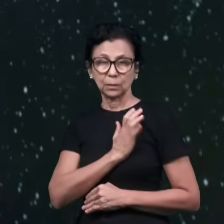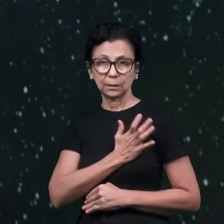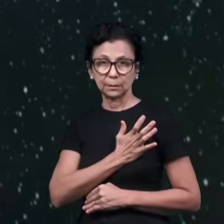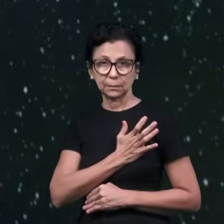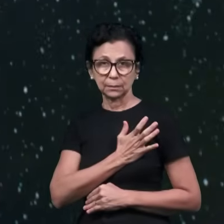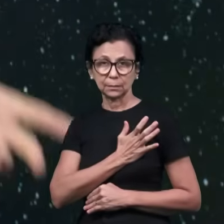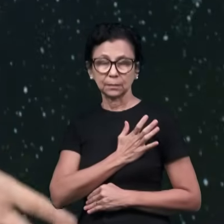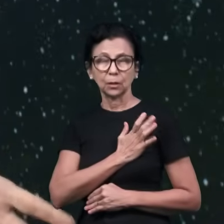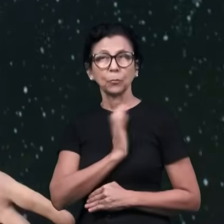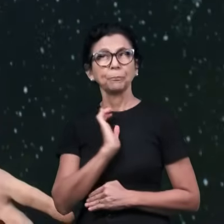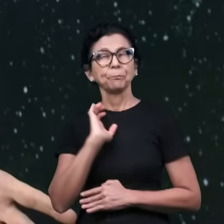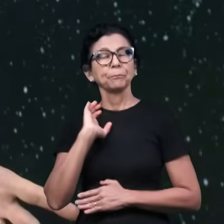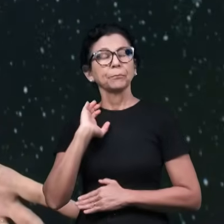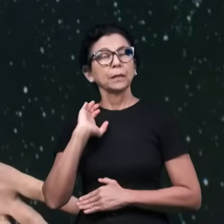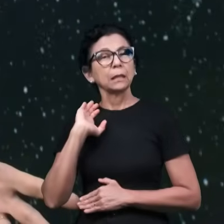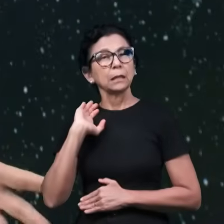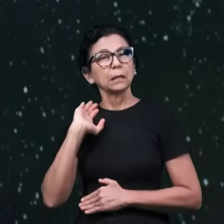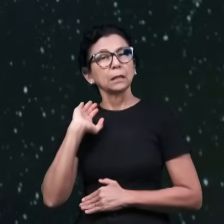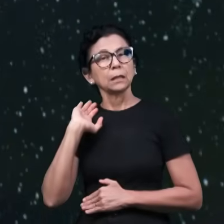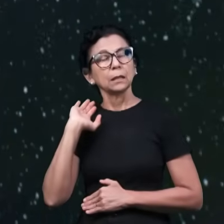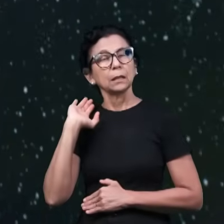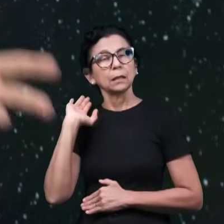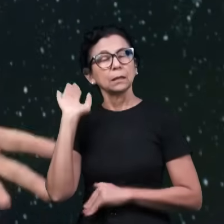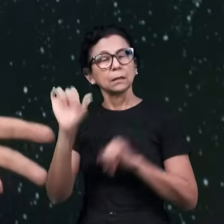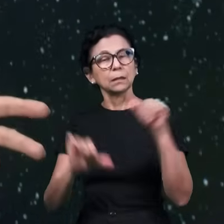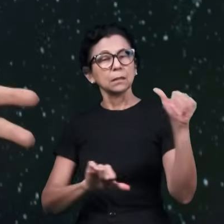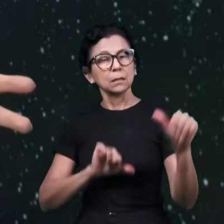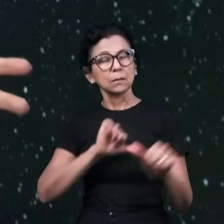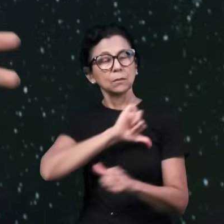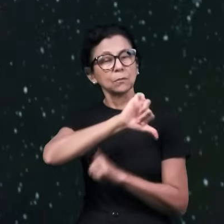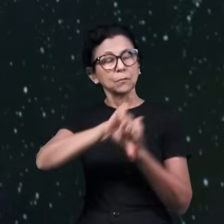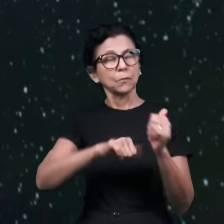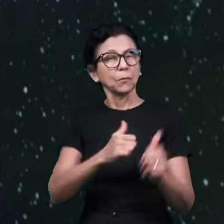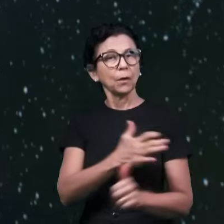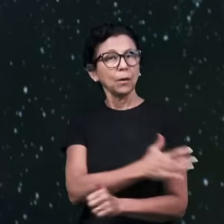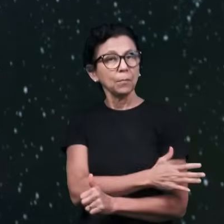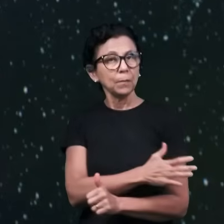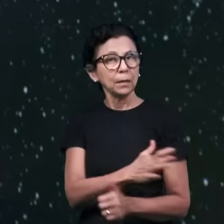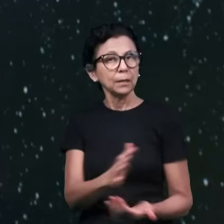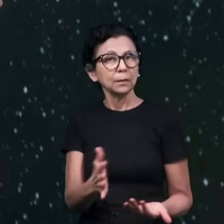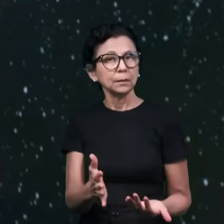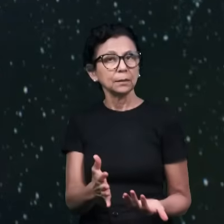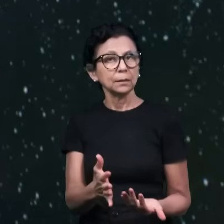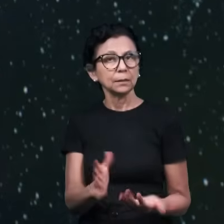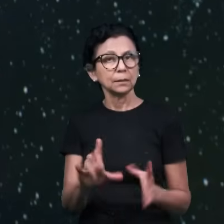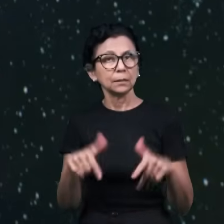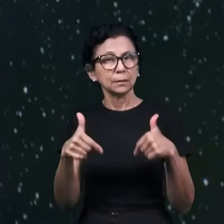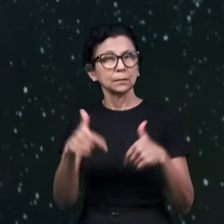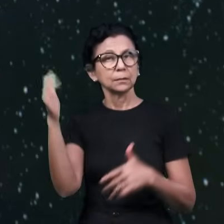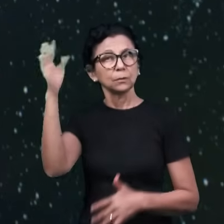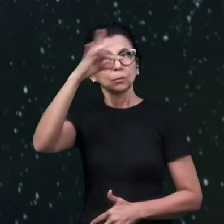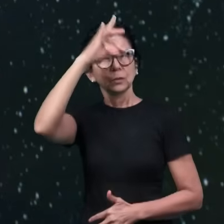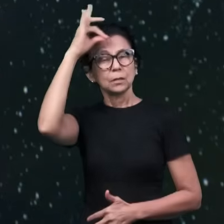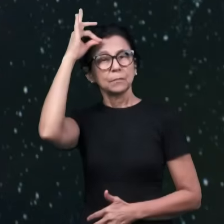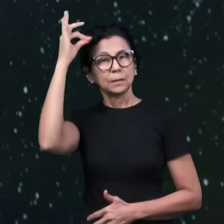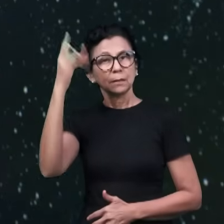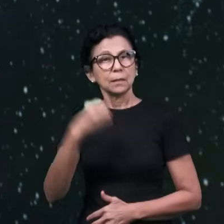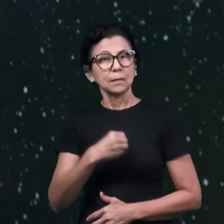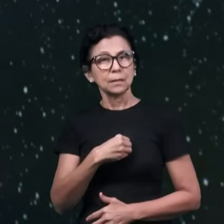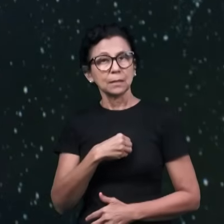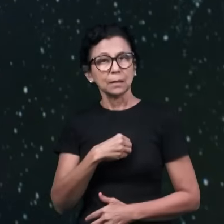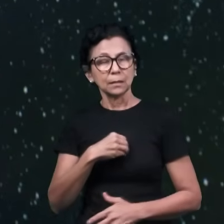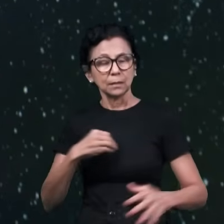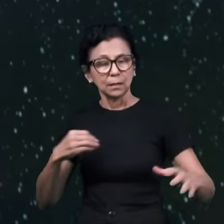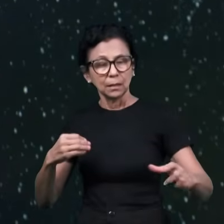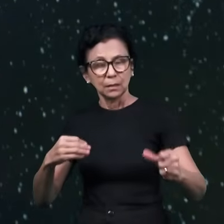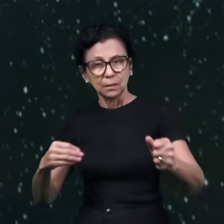gera uma vida transformada, que gera a presença do Espírito Santo. Então essa é a semente. E a foice fala